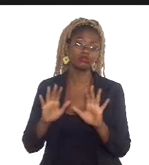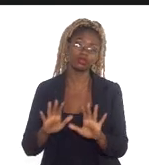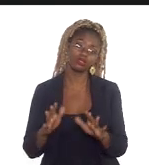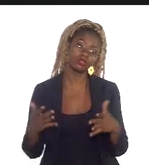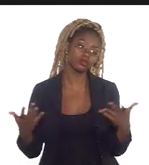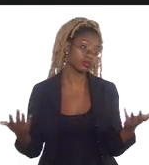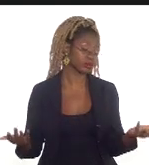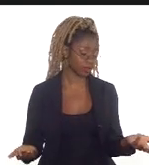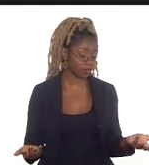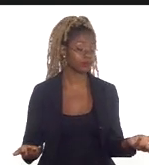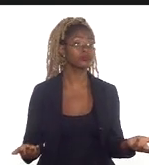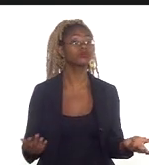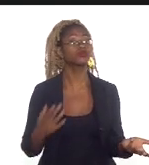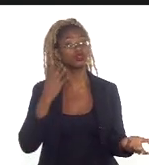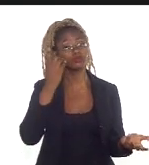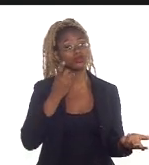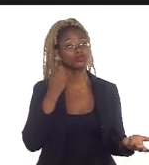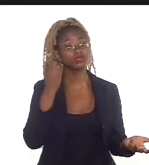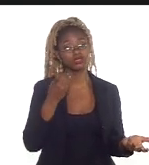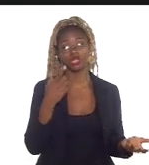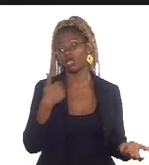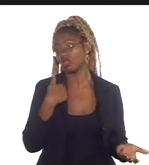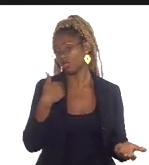Excelência, da nossa parte,